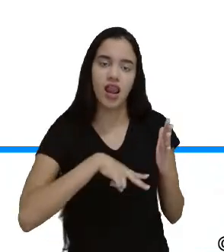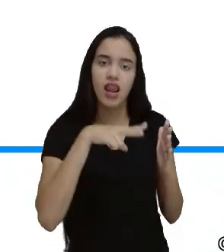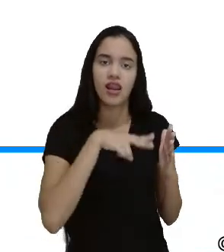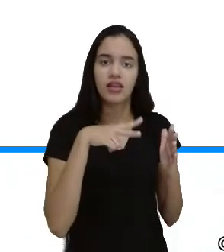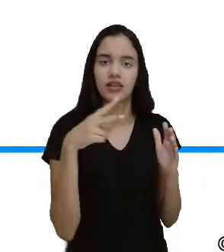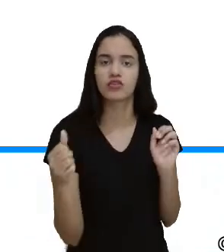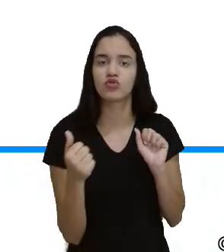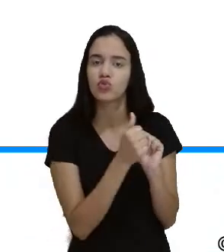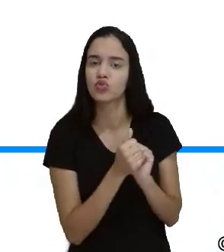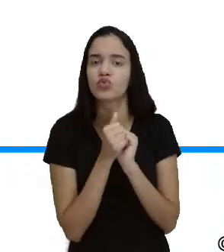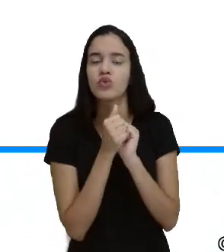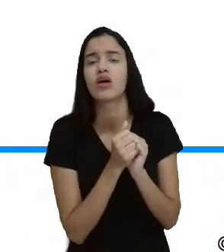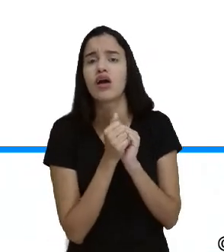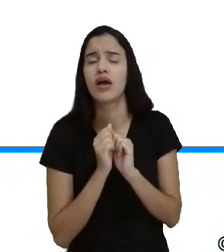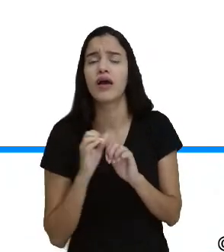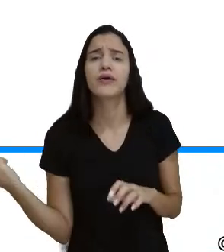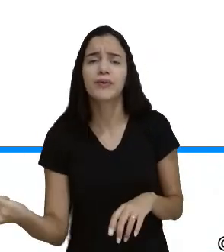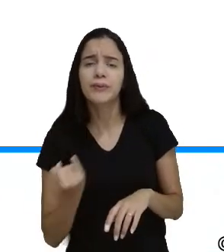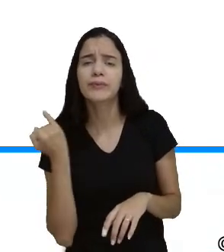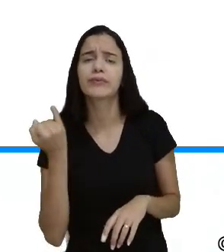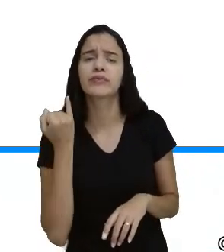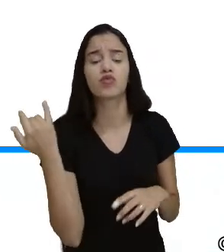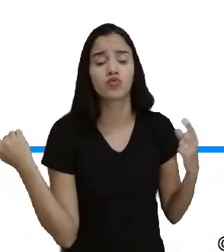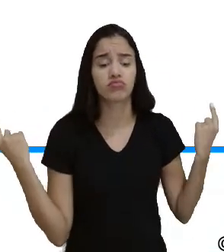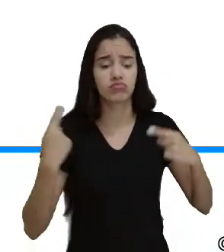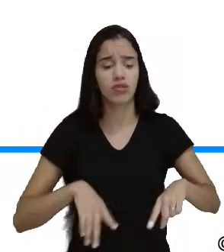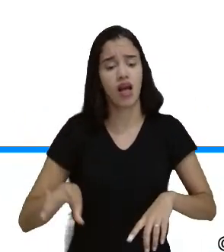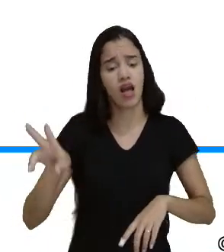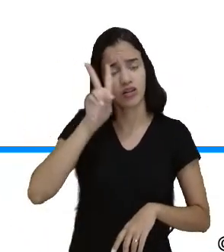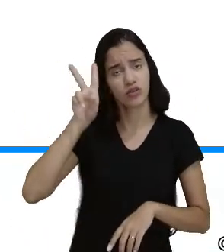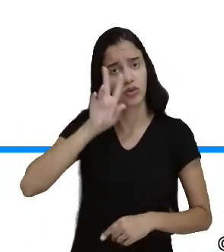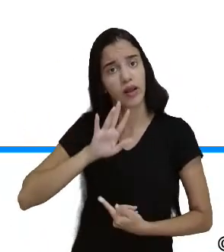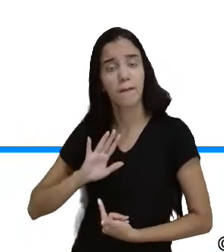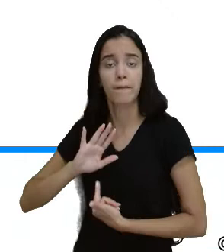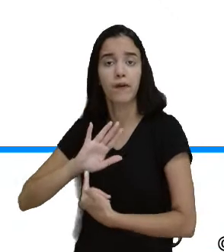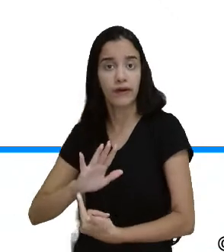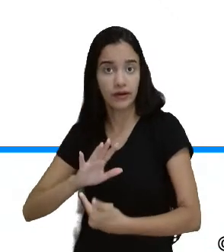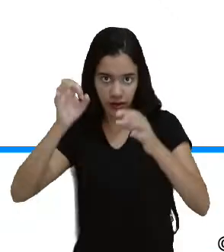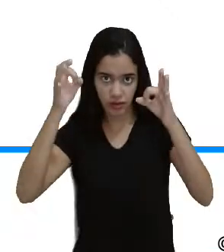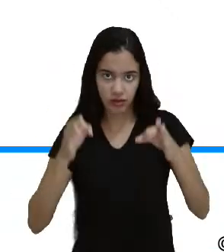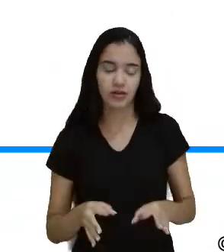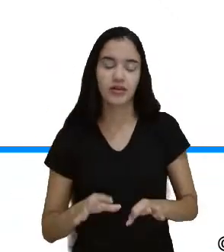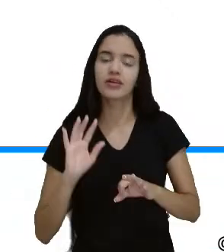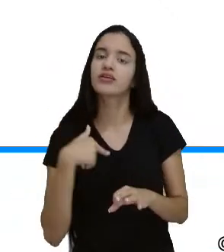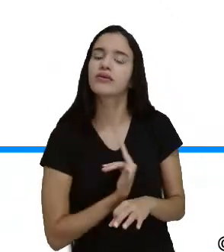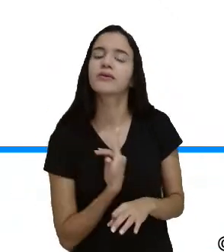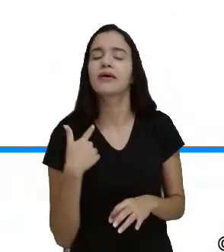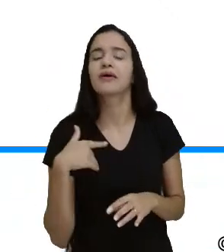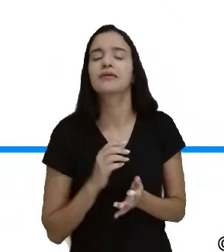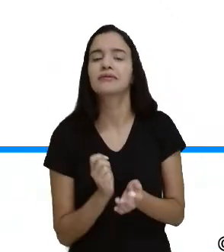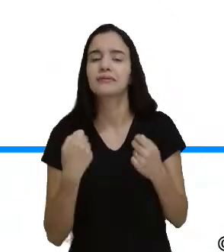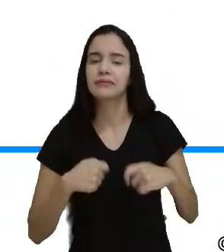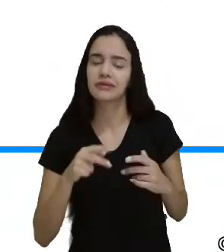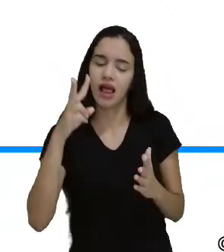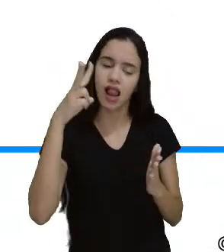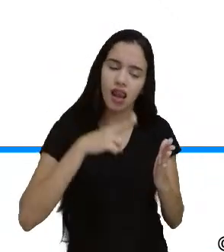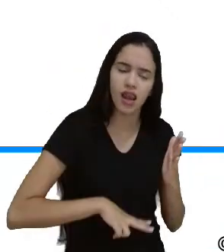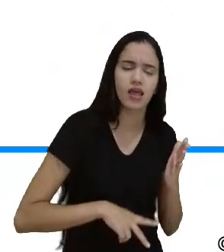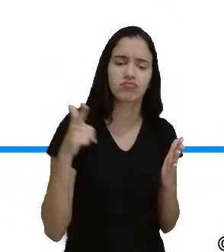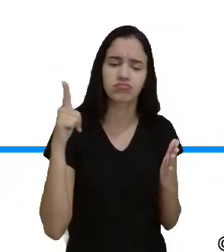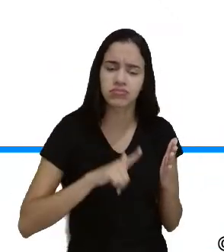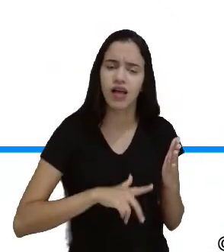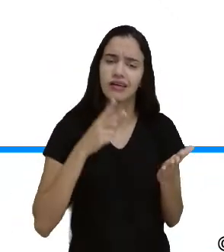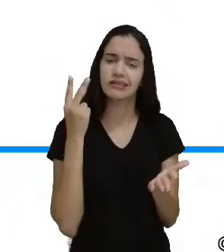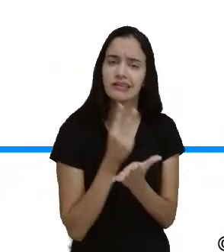juntos. A leitura é importante para saber o desafio que a historinha traz, tá certo? Então a gente precisa ler e reler sempre